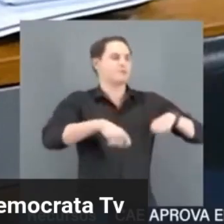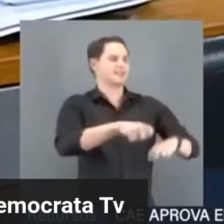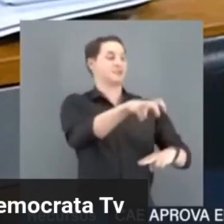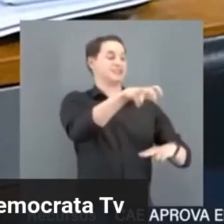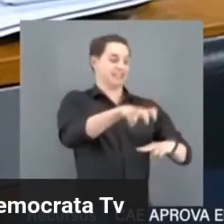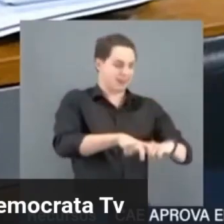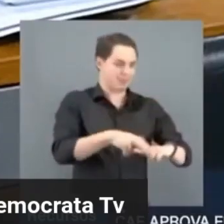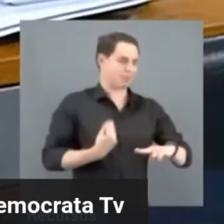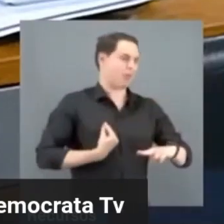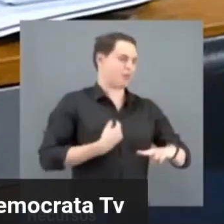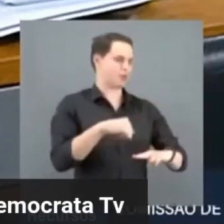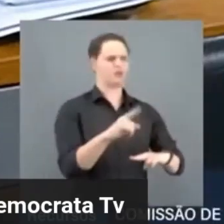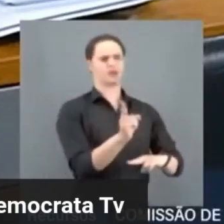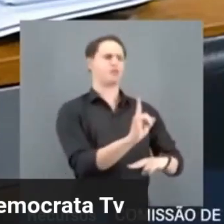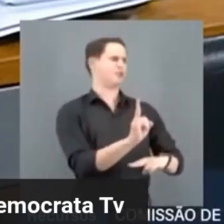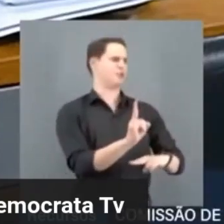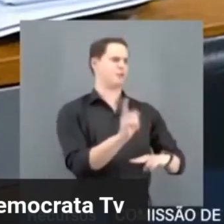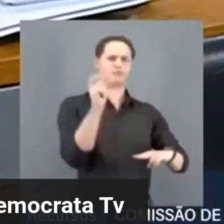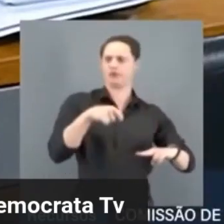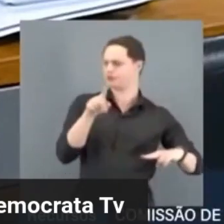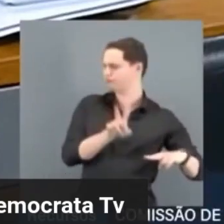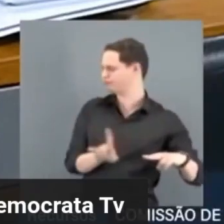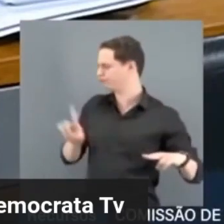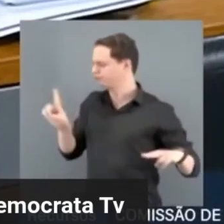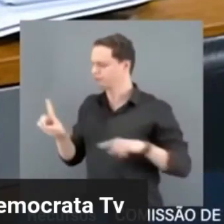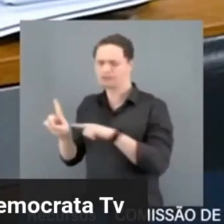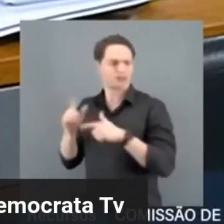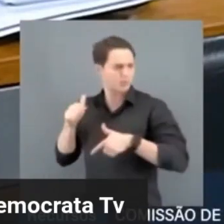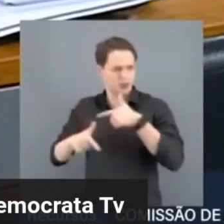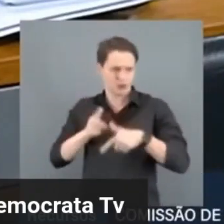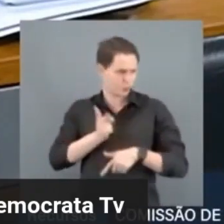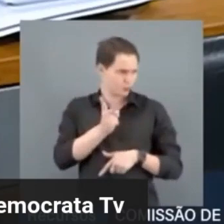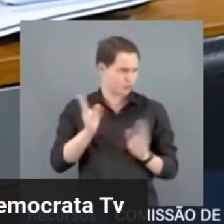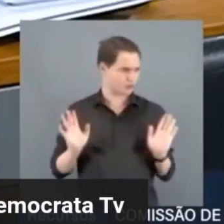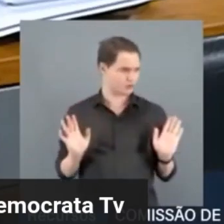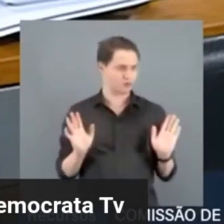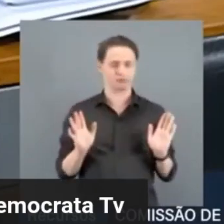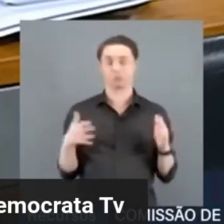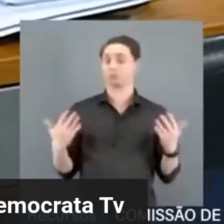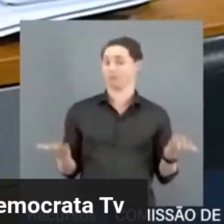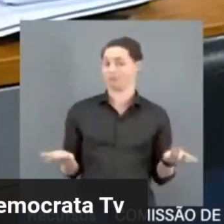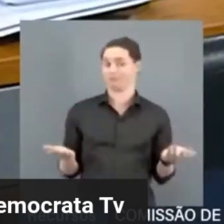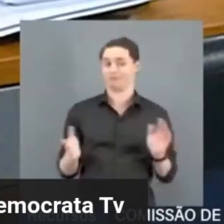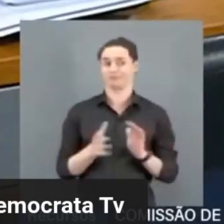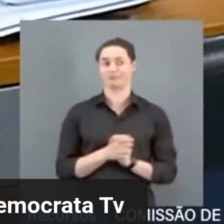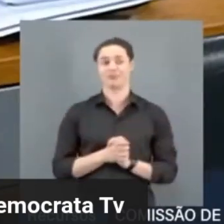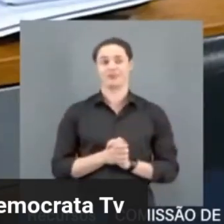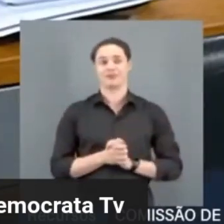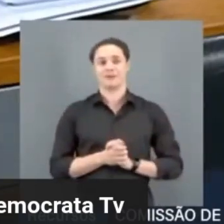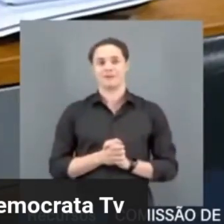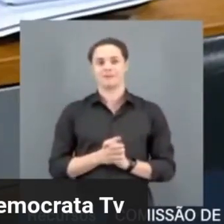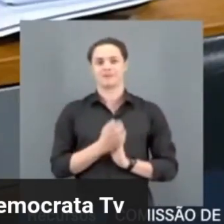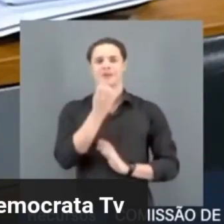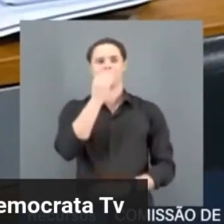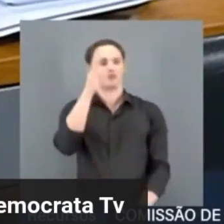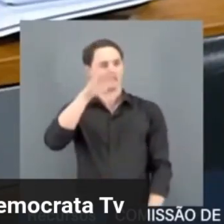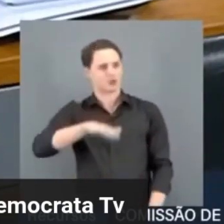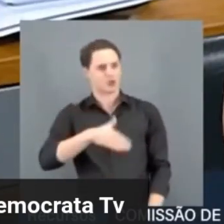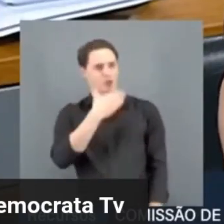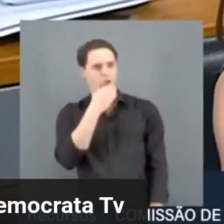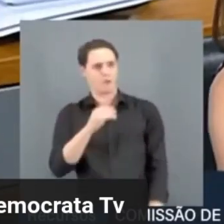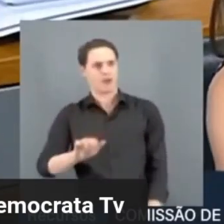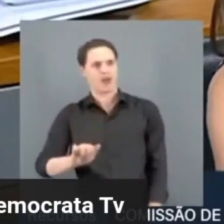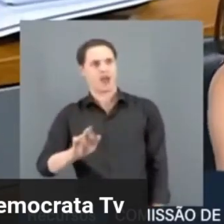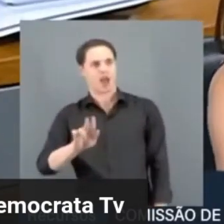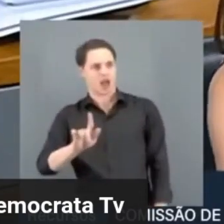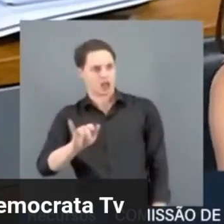não estando sentada aqui exatamente. Enfim. Boa tarde, senhor Agino Bedim.